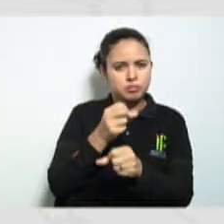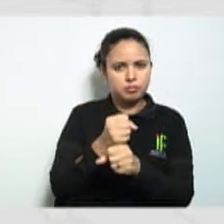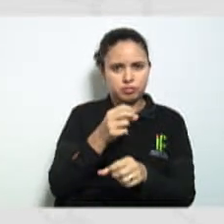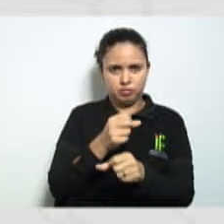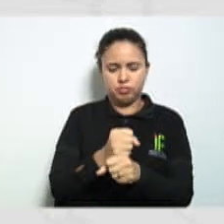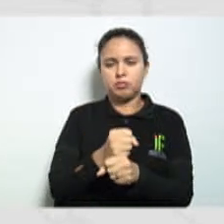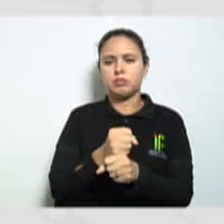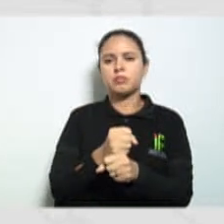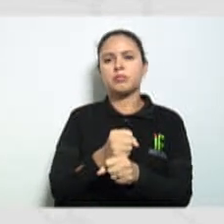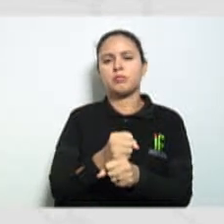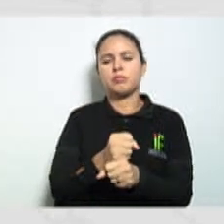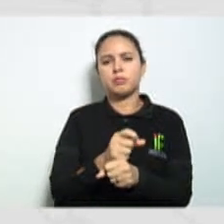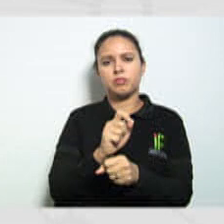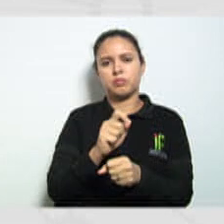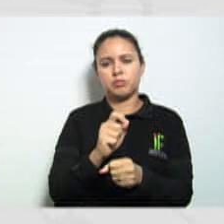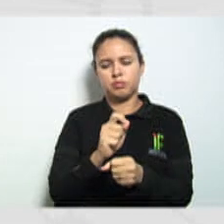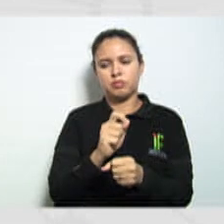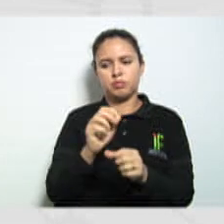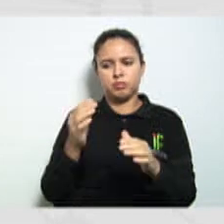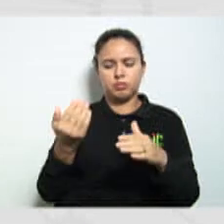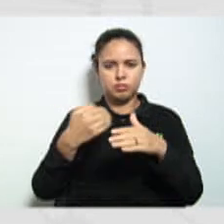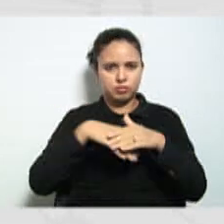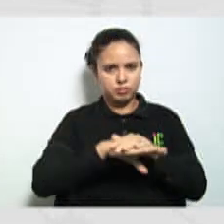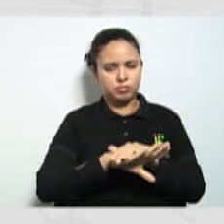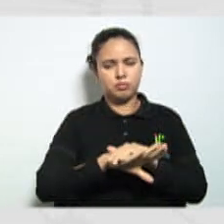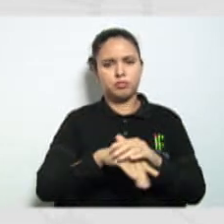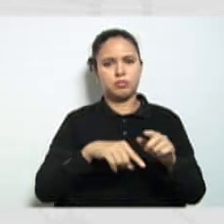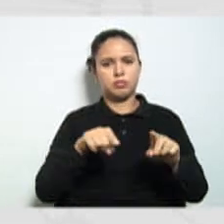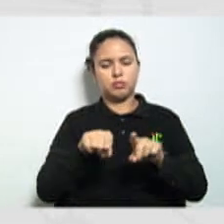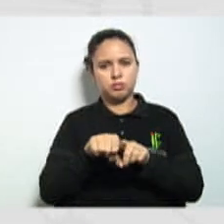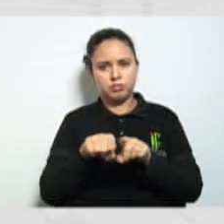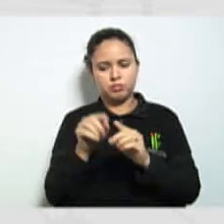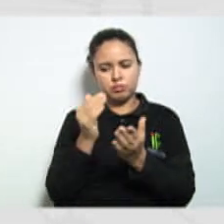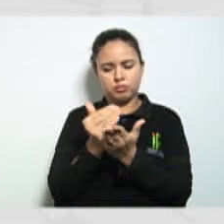lucro real, são as cooperativas